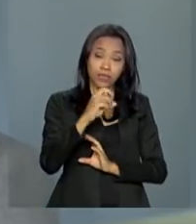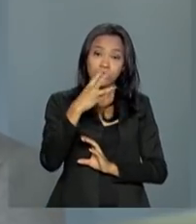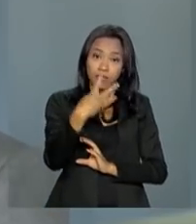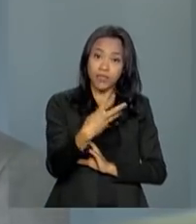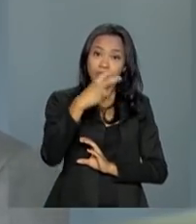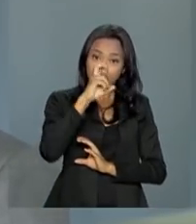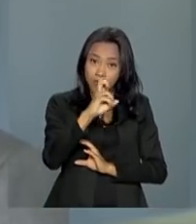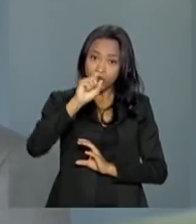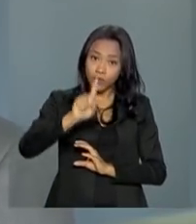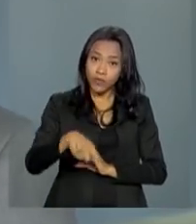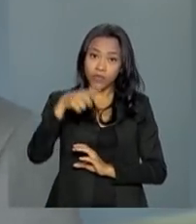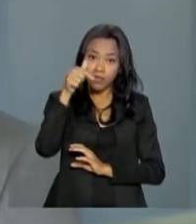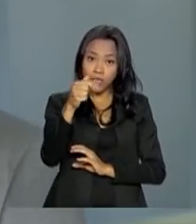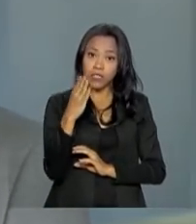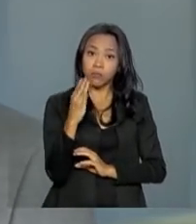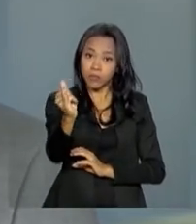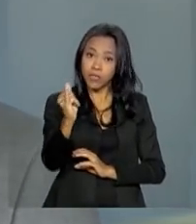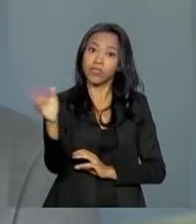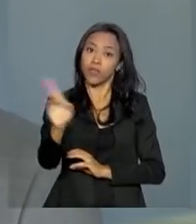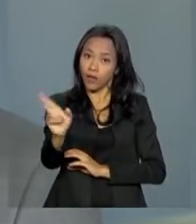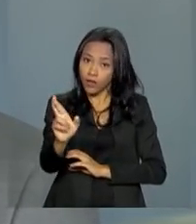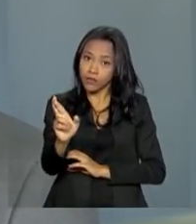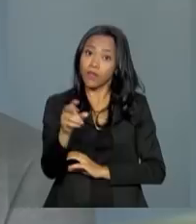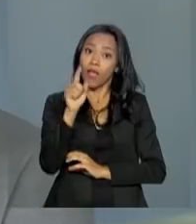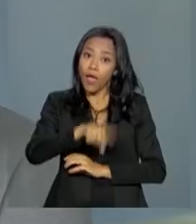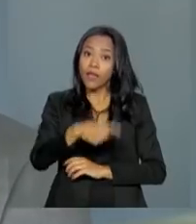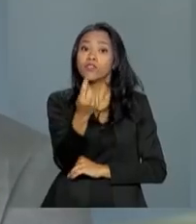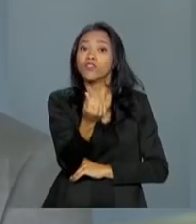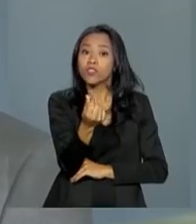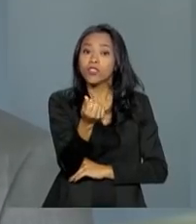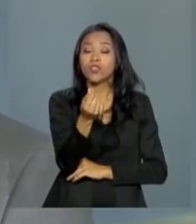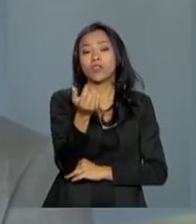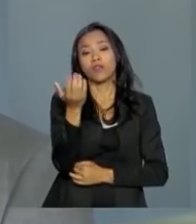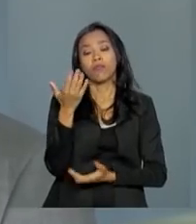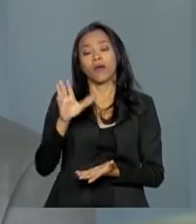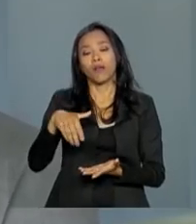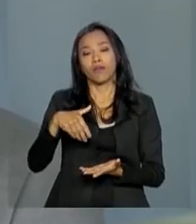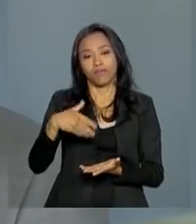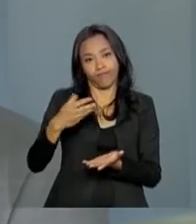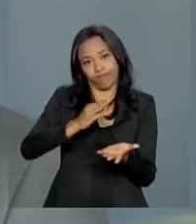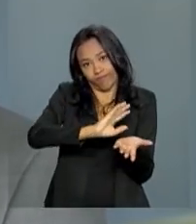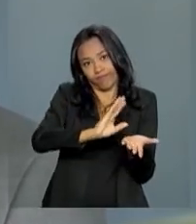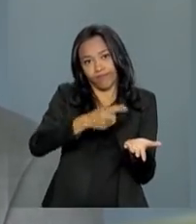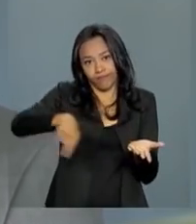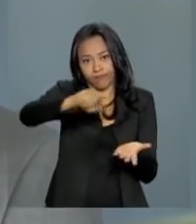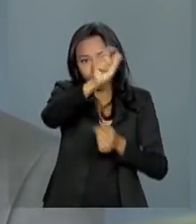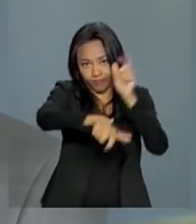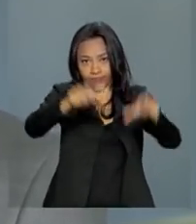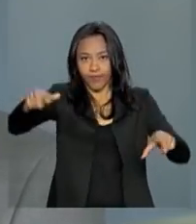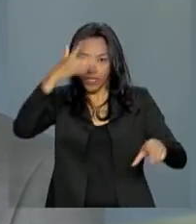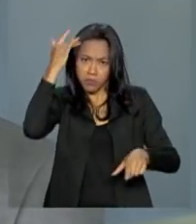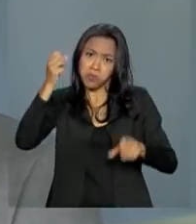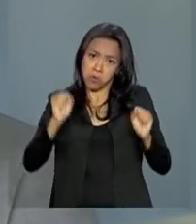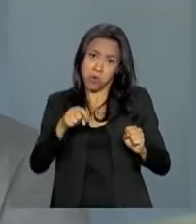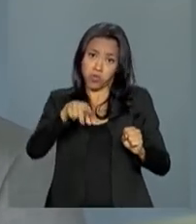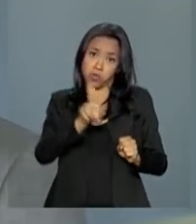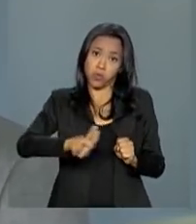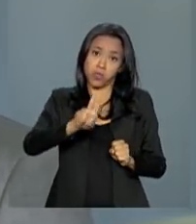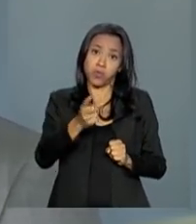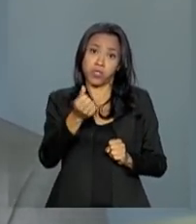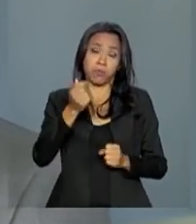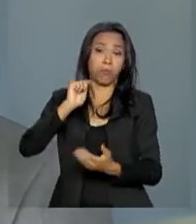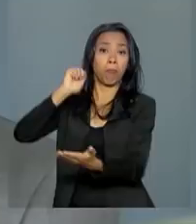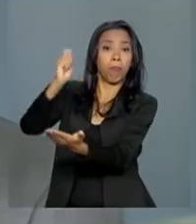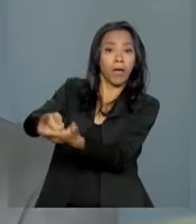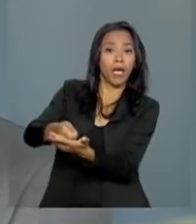de reais a importância é para auxiliar as pessoas cotistas do fundo que pão podem utilizar os recursos para pagar uma conta